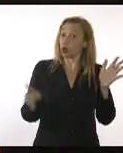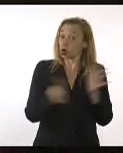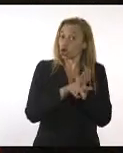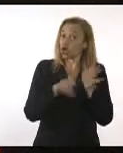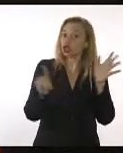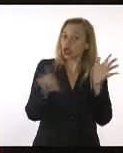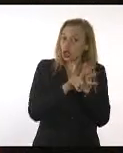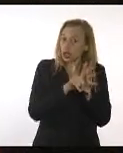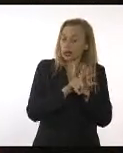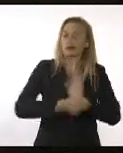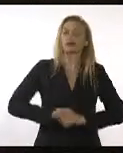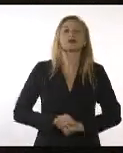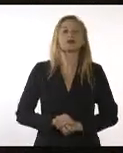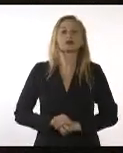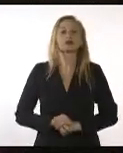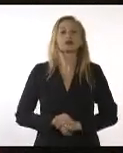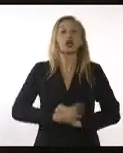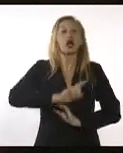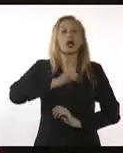Projeto de lei